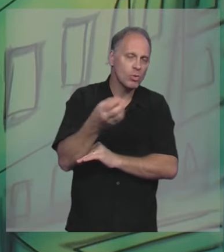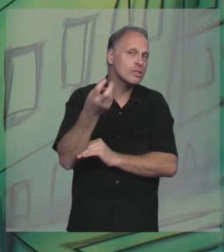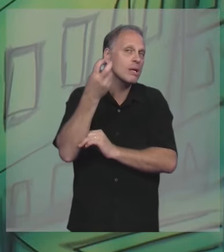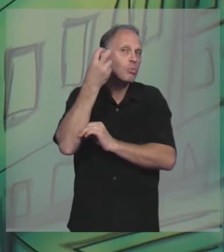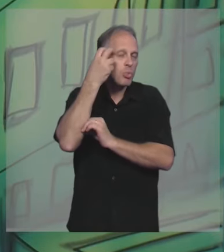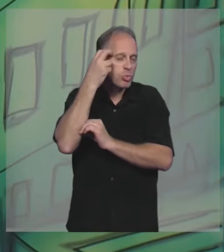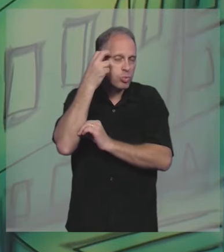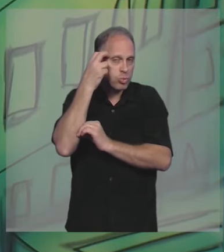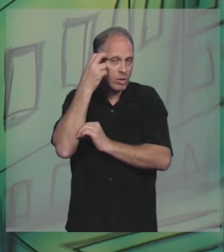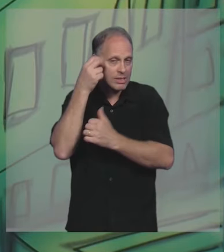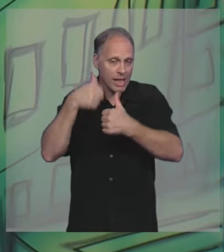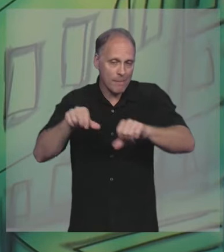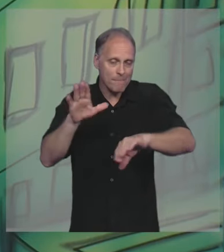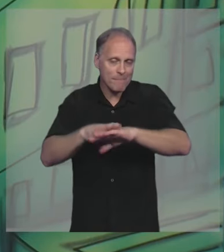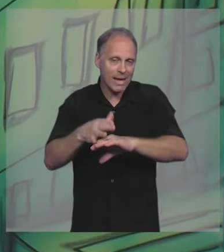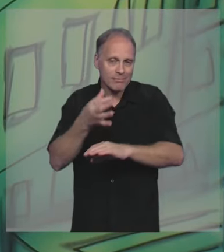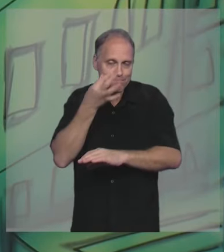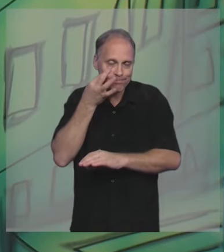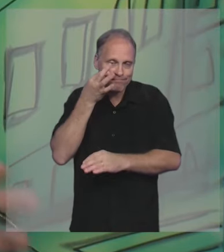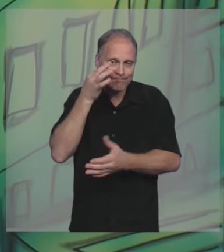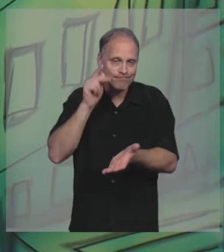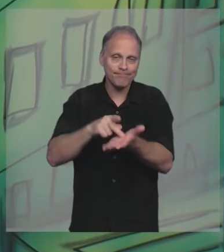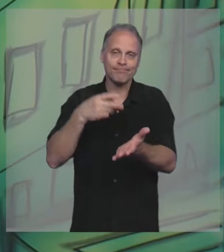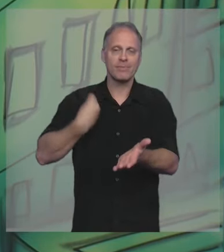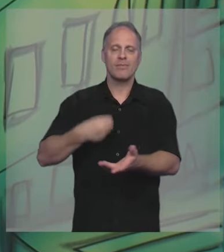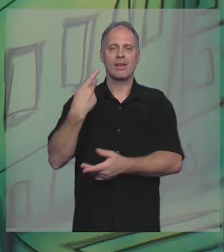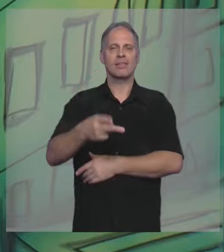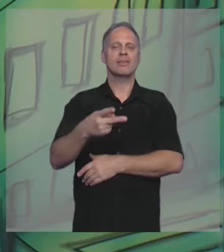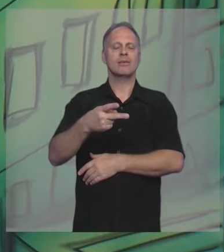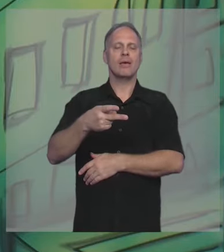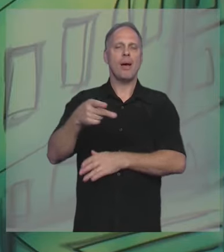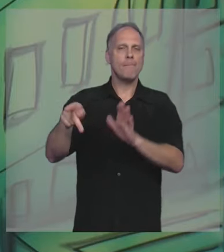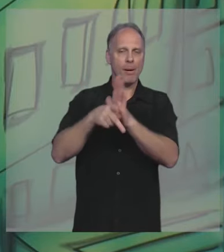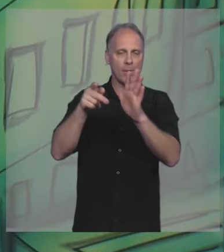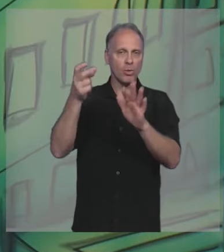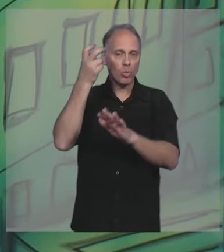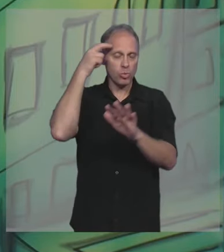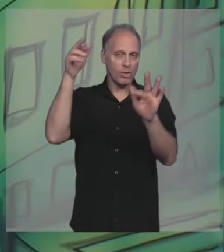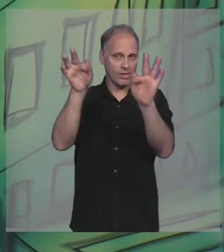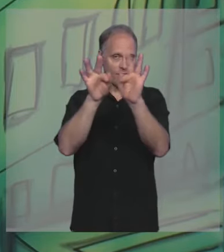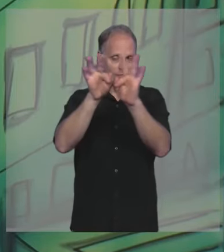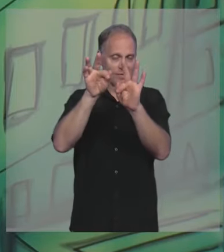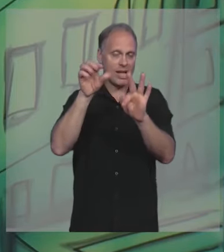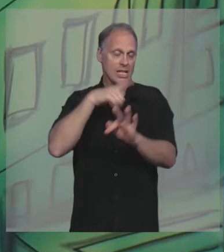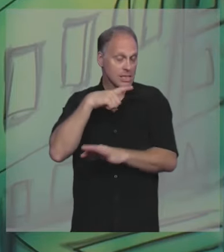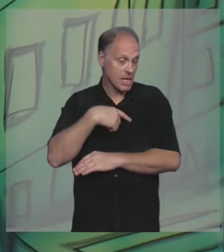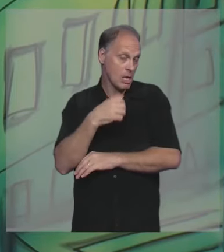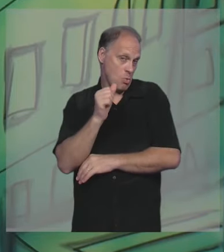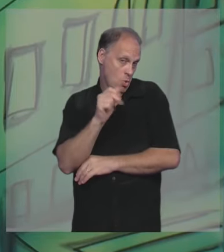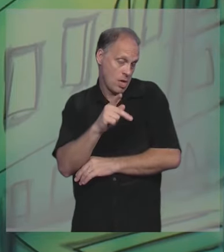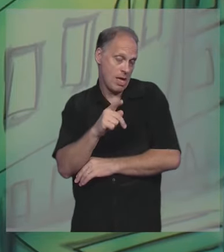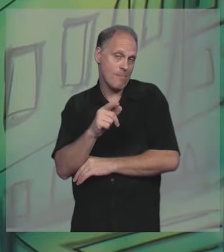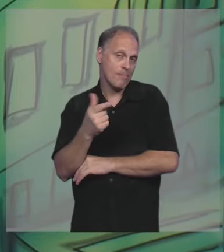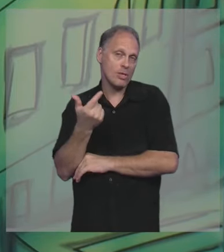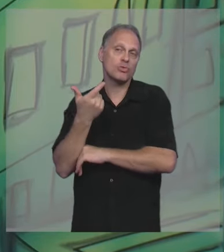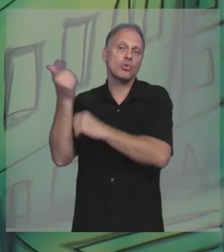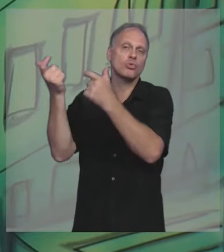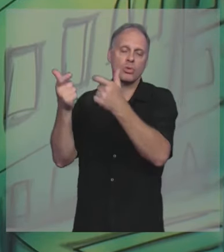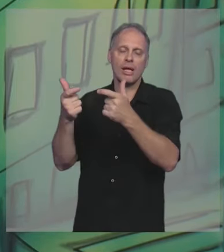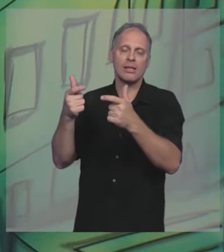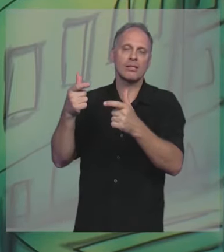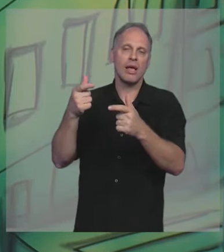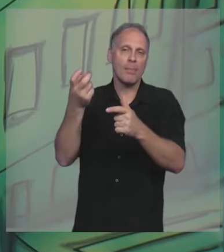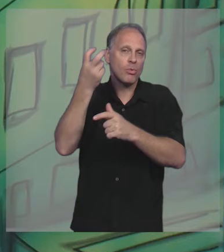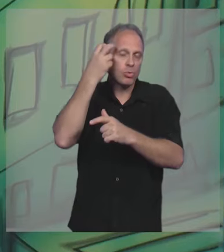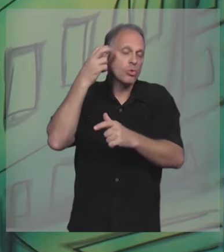Essa cultura estar mais presente? Por exemplo, é uma cultura aqui da Universidade Fevale, mas a Universidade Fevale, né? Exatamente.